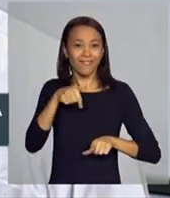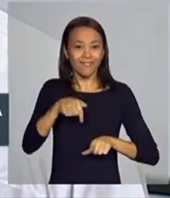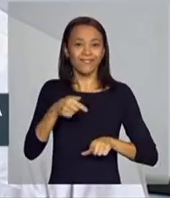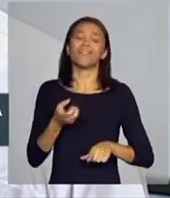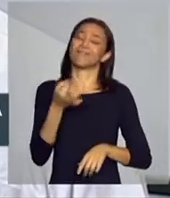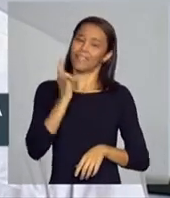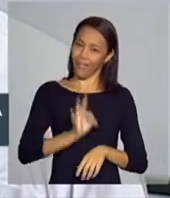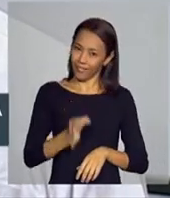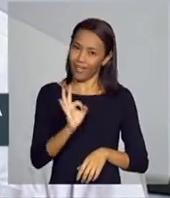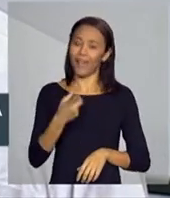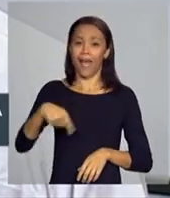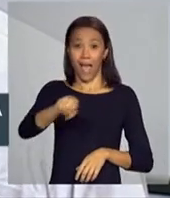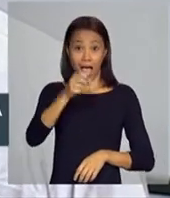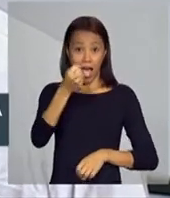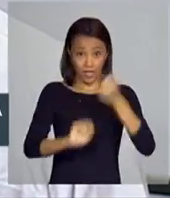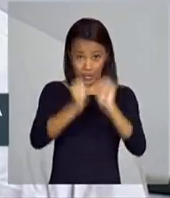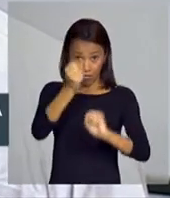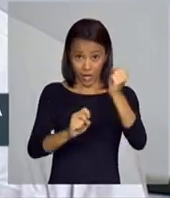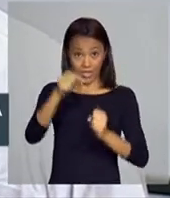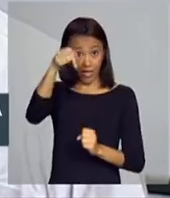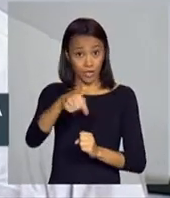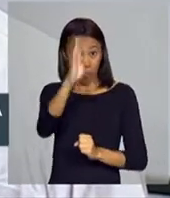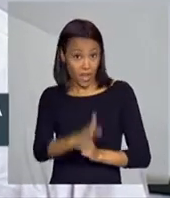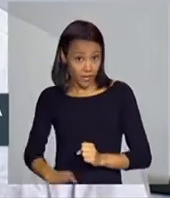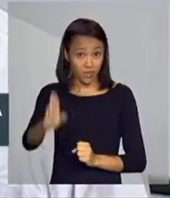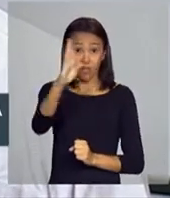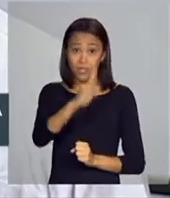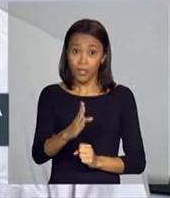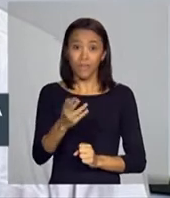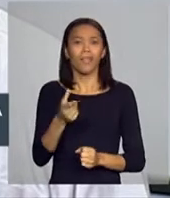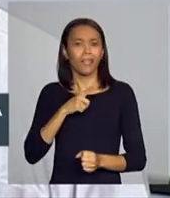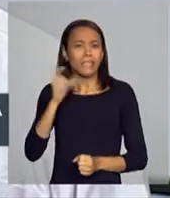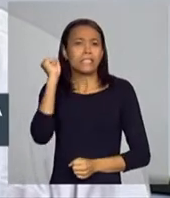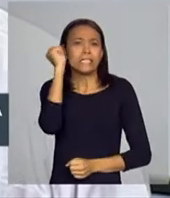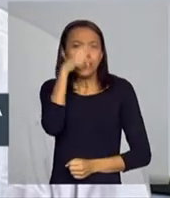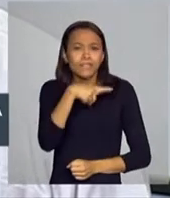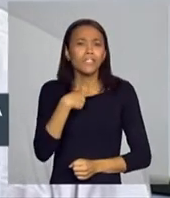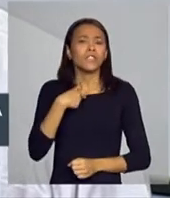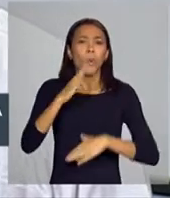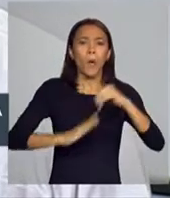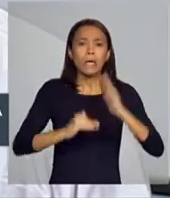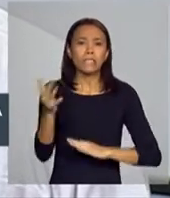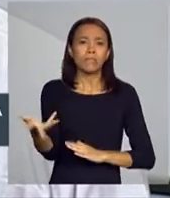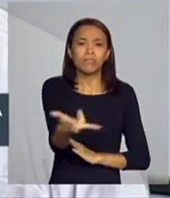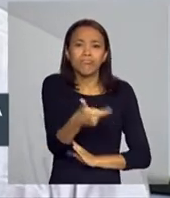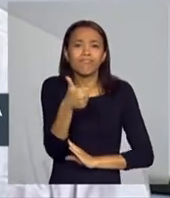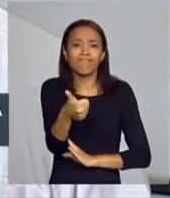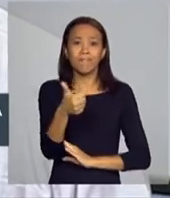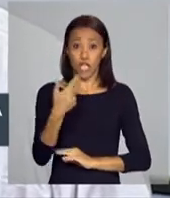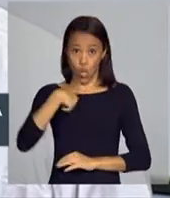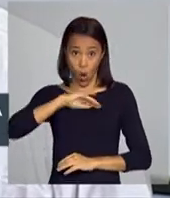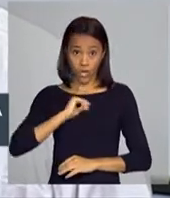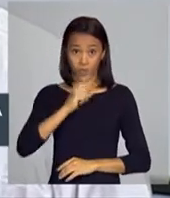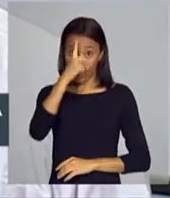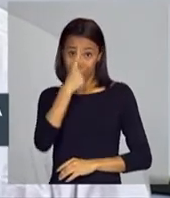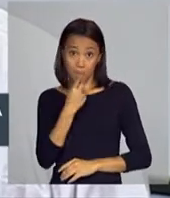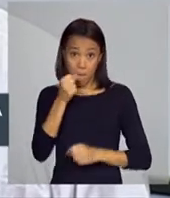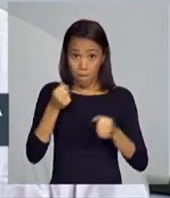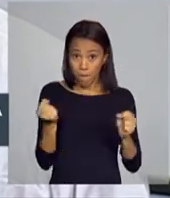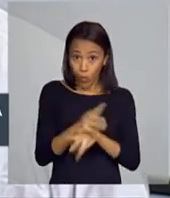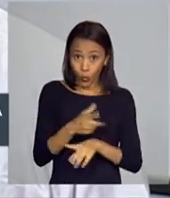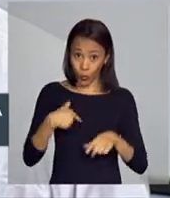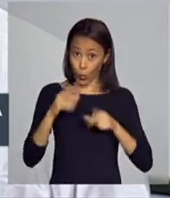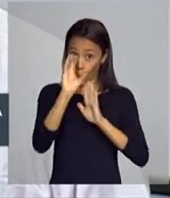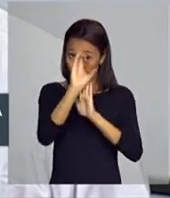certeza as empresas aqui do Brasil em si do país né Tem muita dificuldade de mão de obra e a gente com esse perfil a gente com certeza o nosso